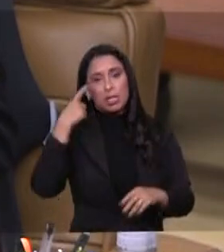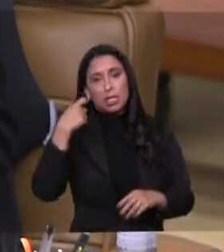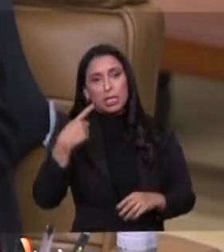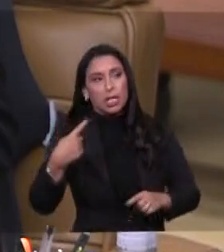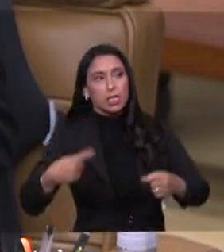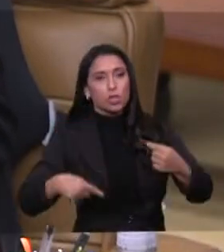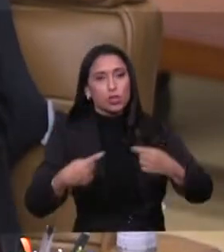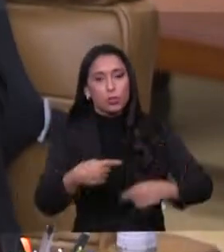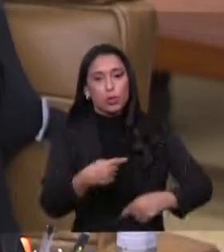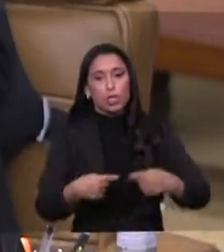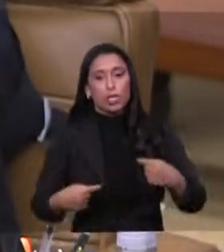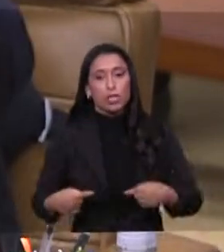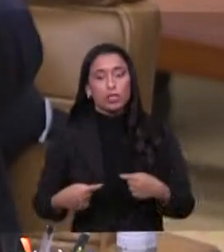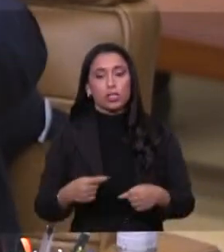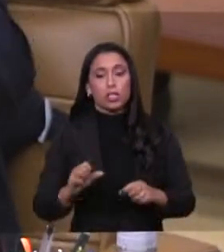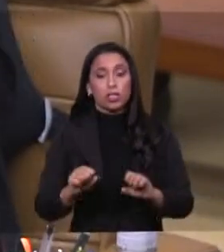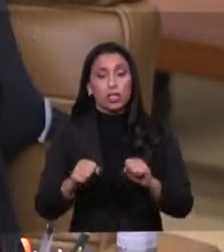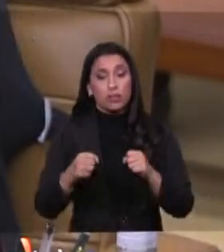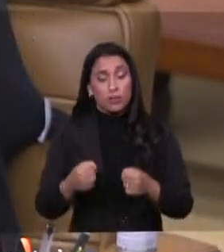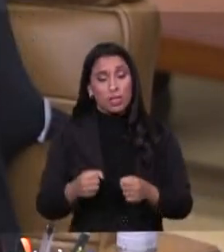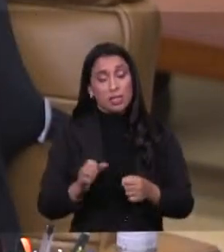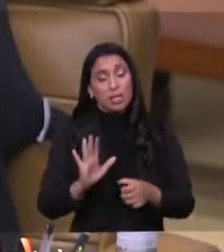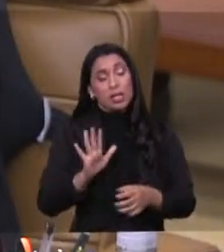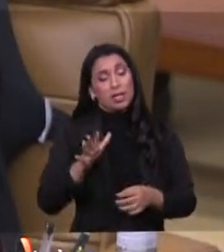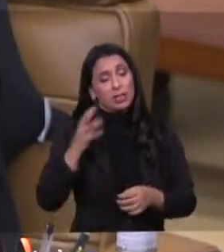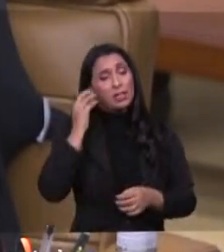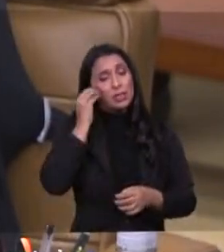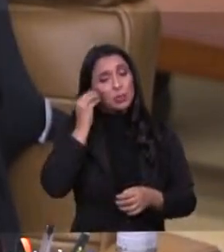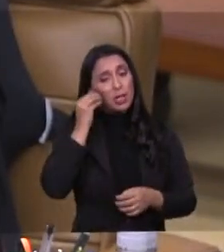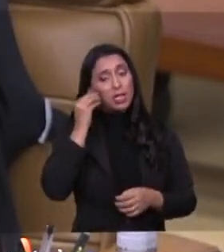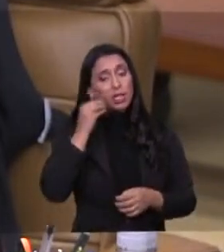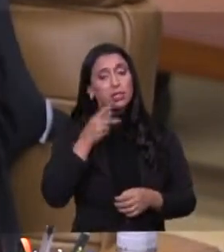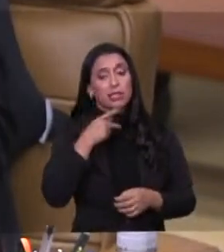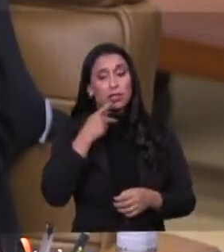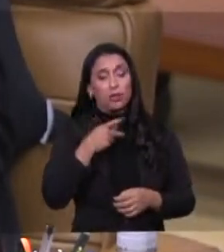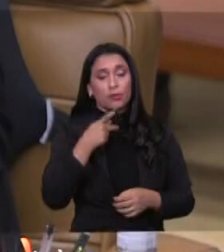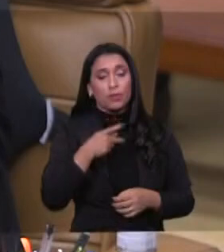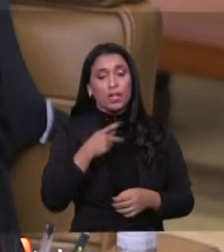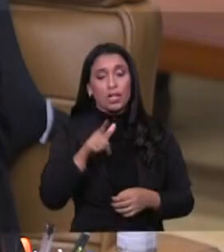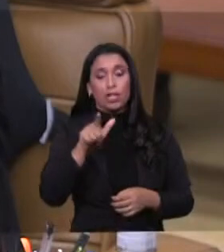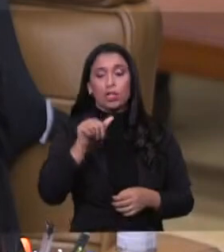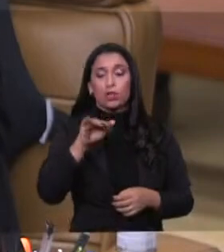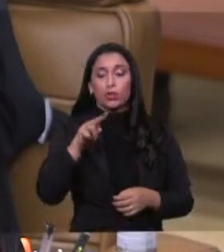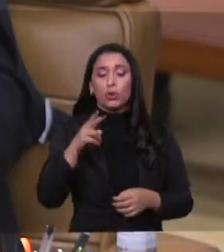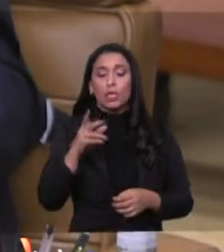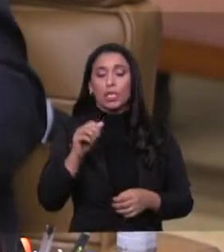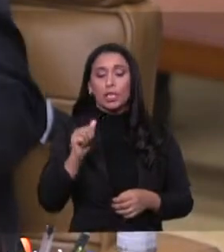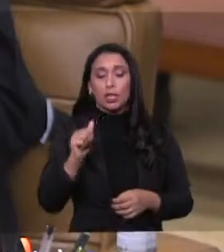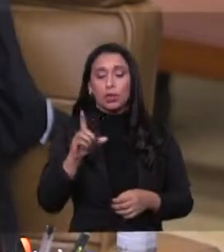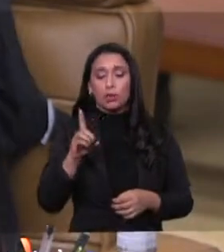de defesa nacional, isso até em função da experiência que eu tenho no caso do linhão de Tucuruí.